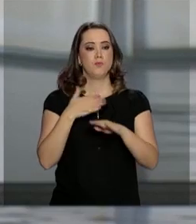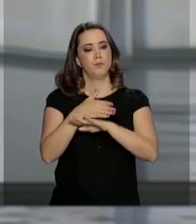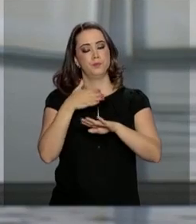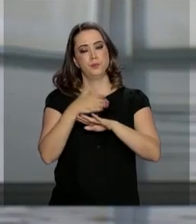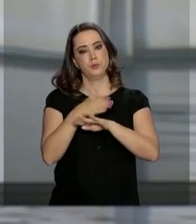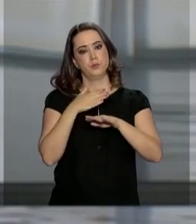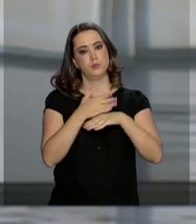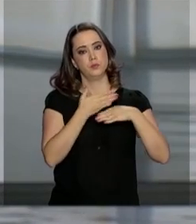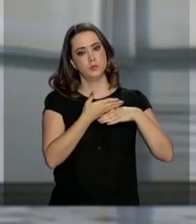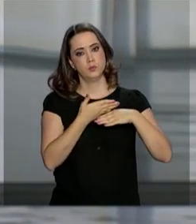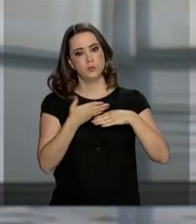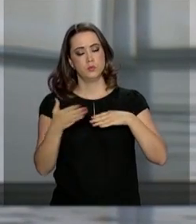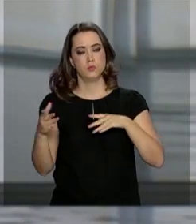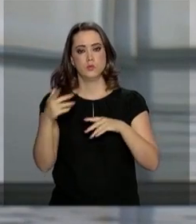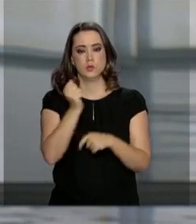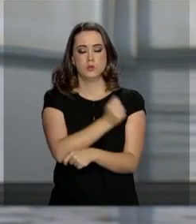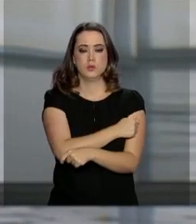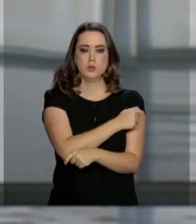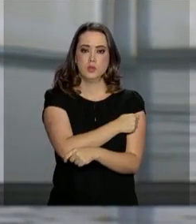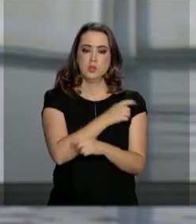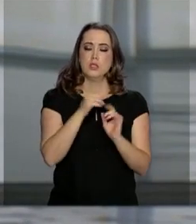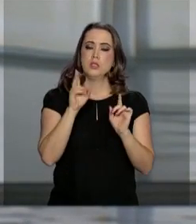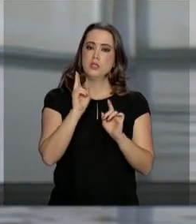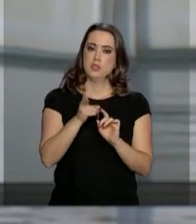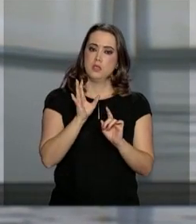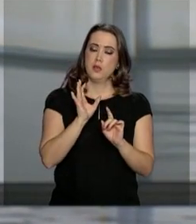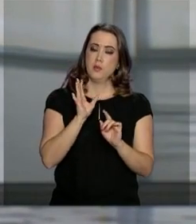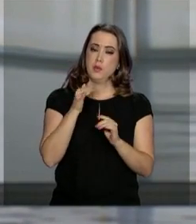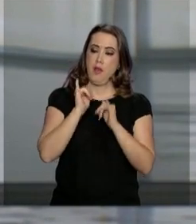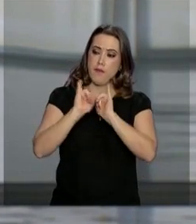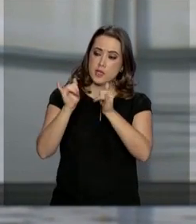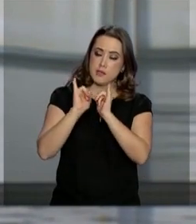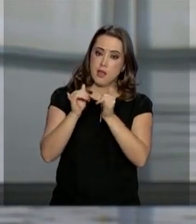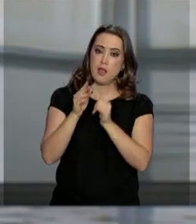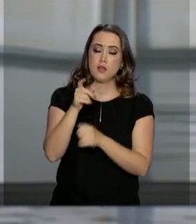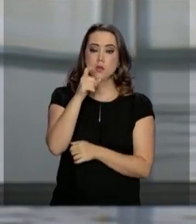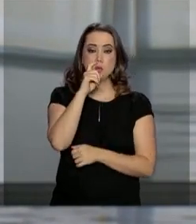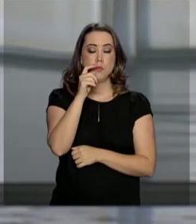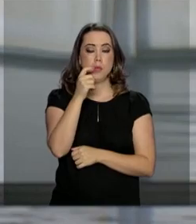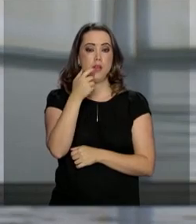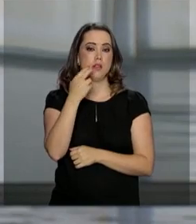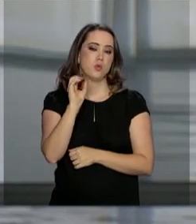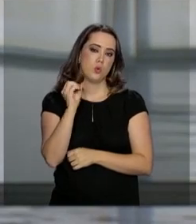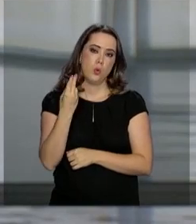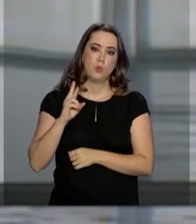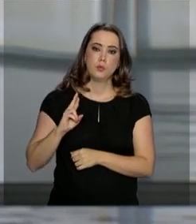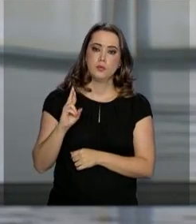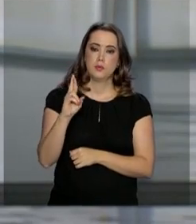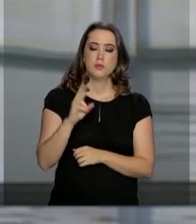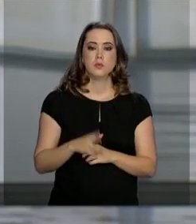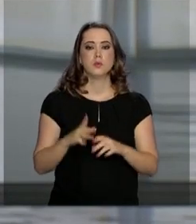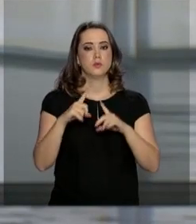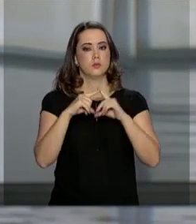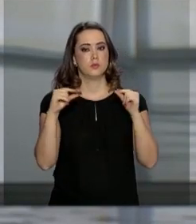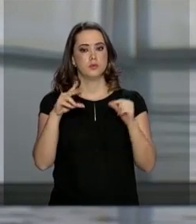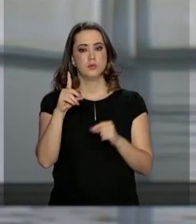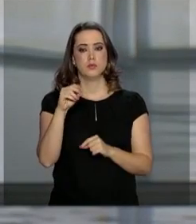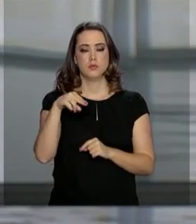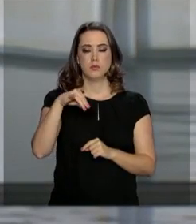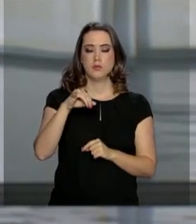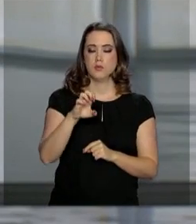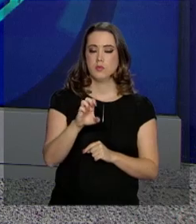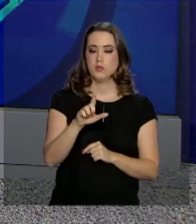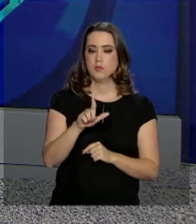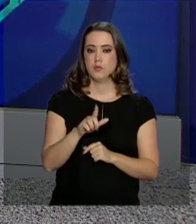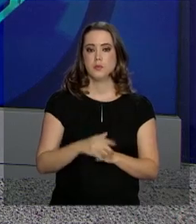e o rendimento escolar dos alunos sejam informados aos pais e responsáveis. De Brasília, Daniele